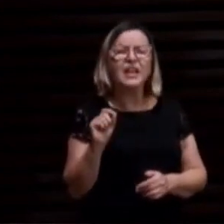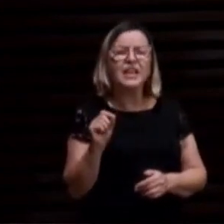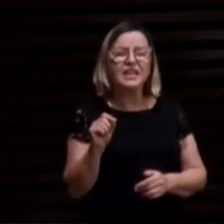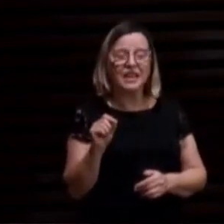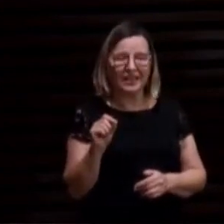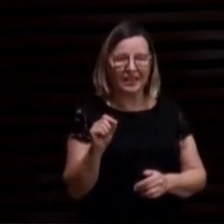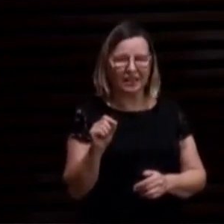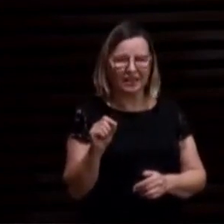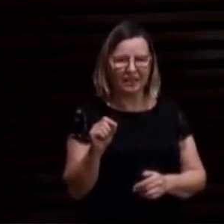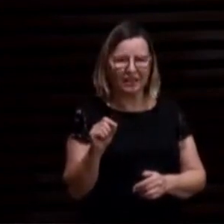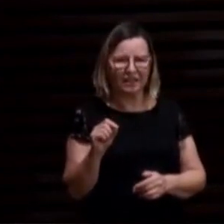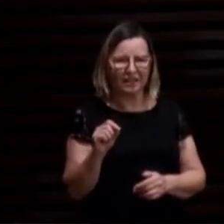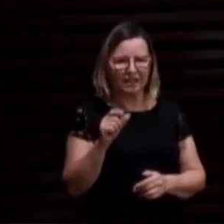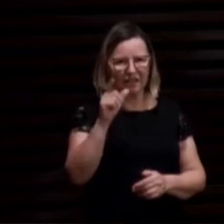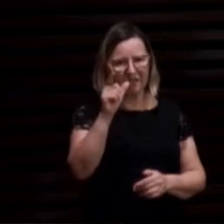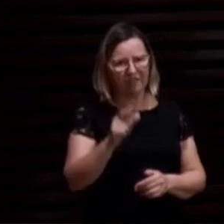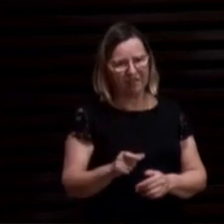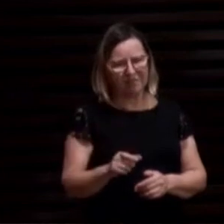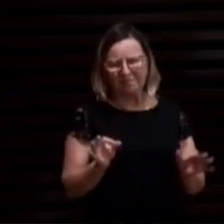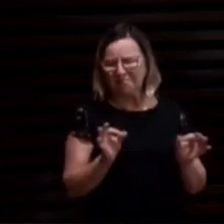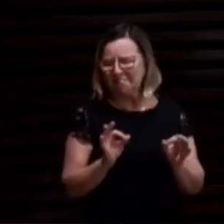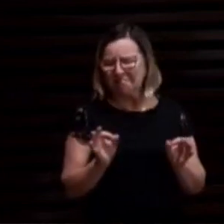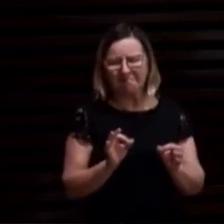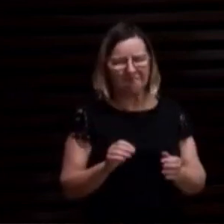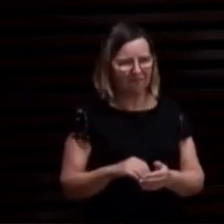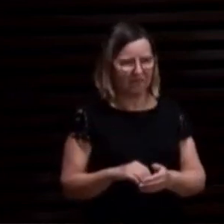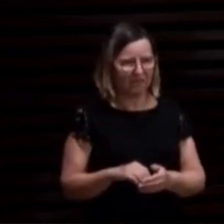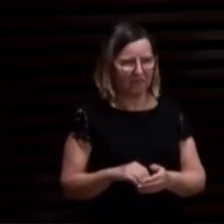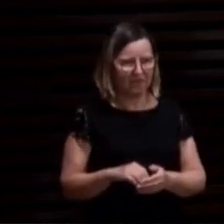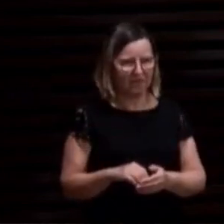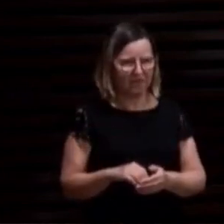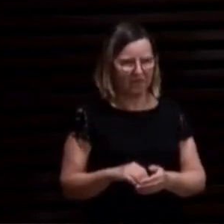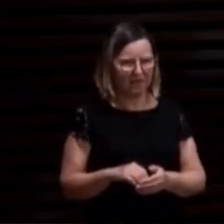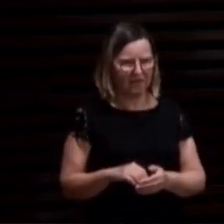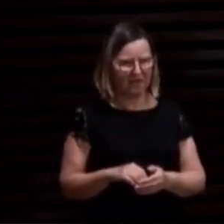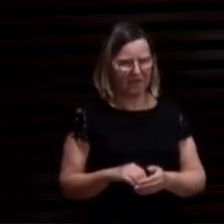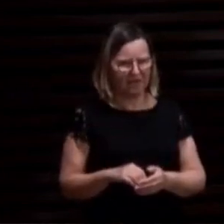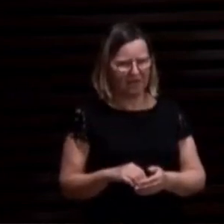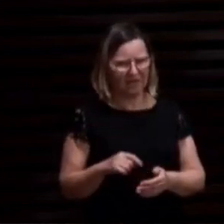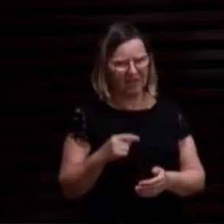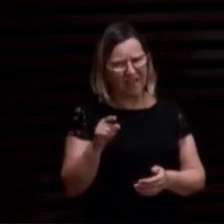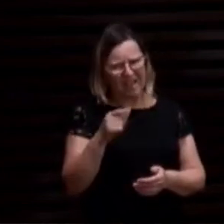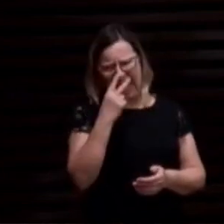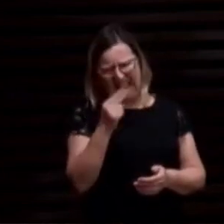O insignificante. Por acaso virá alguma coisa que preste de Nazaré?